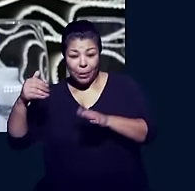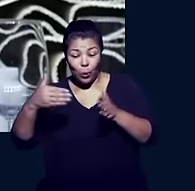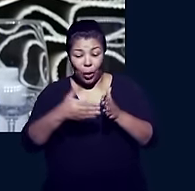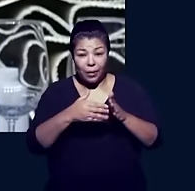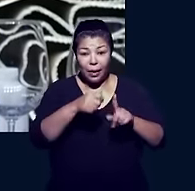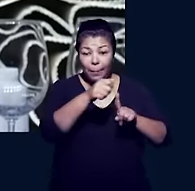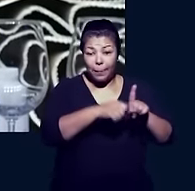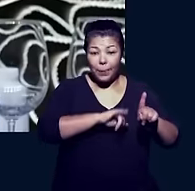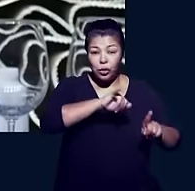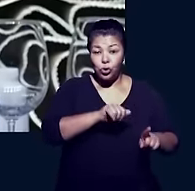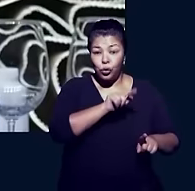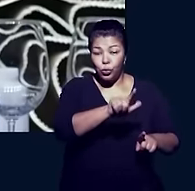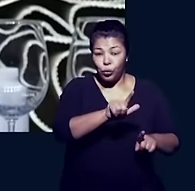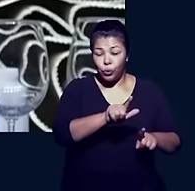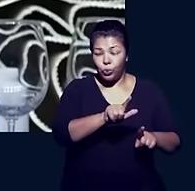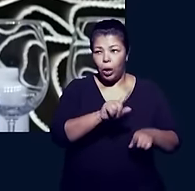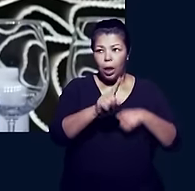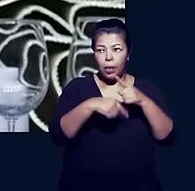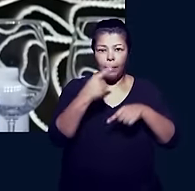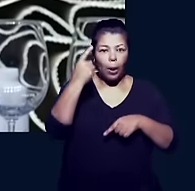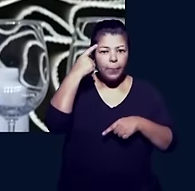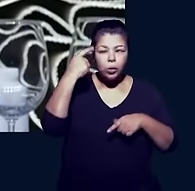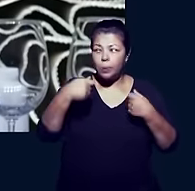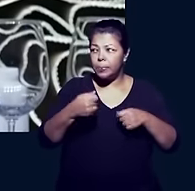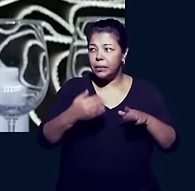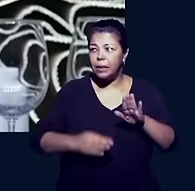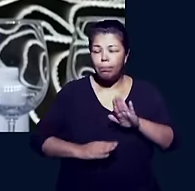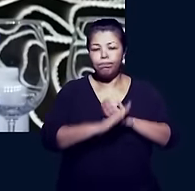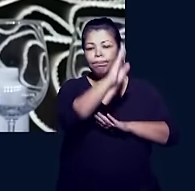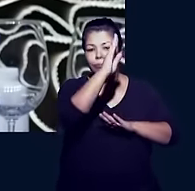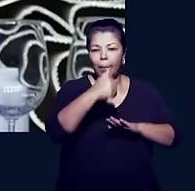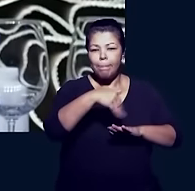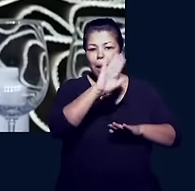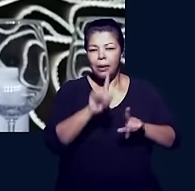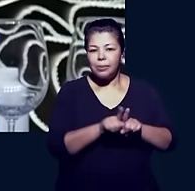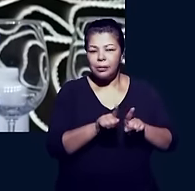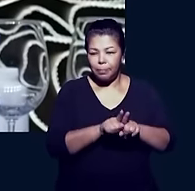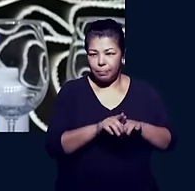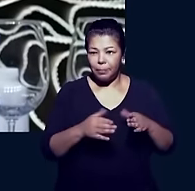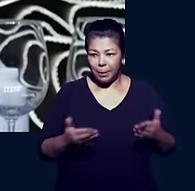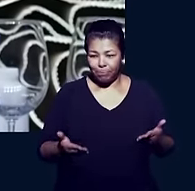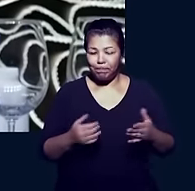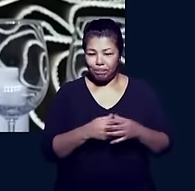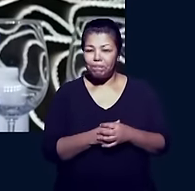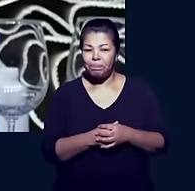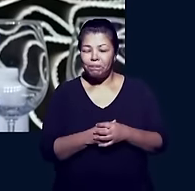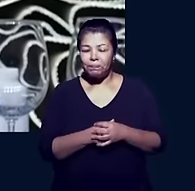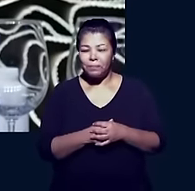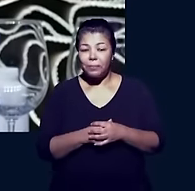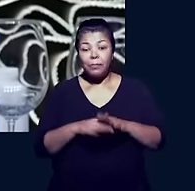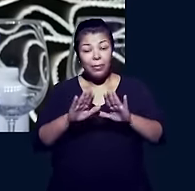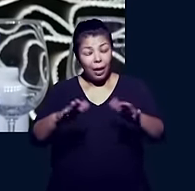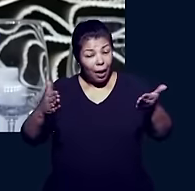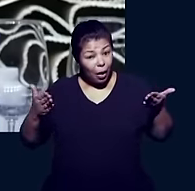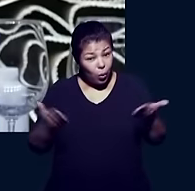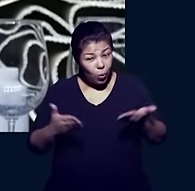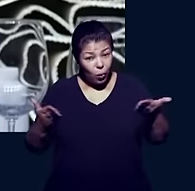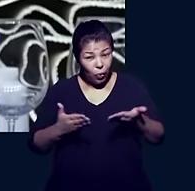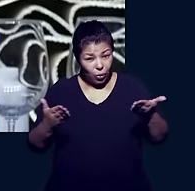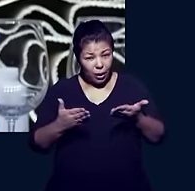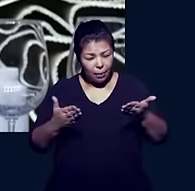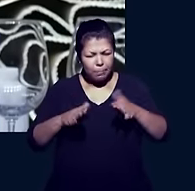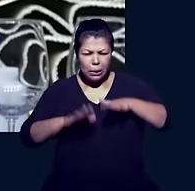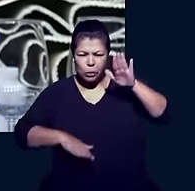vai ter que subir mais e aí teve essa subida não só da parte curta mas principalmente da parte longa Americana e agora desde